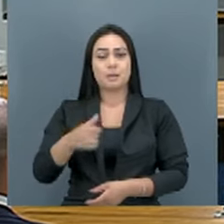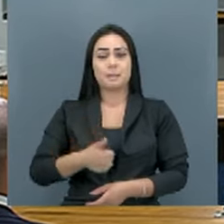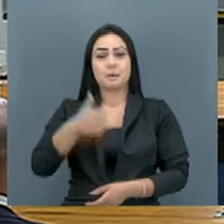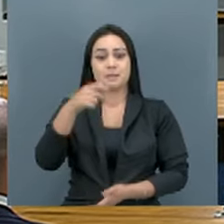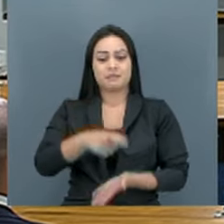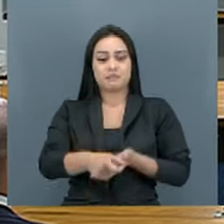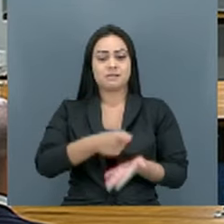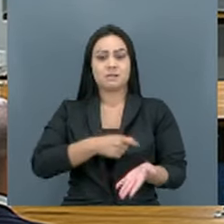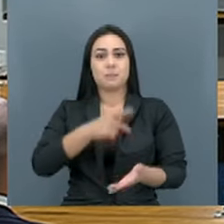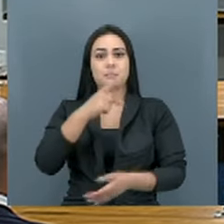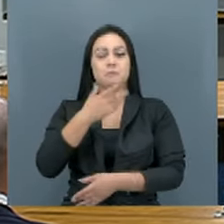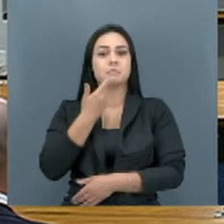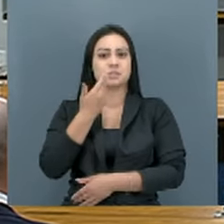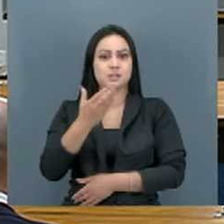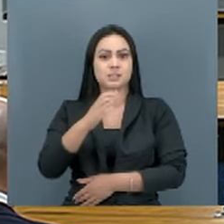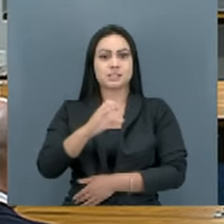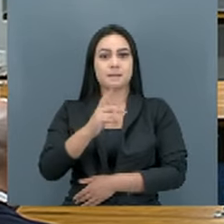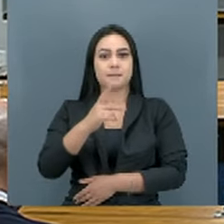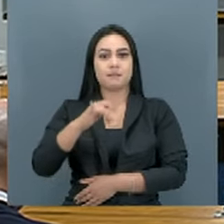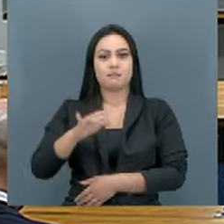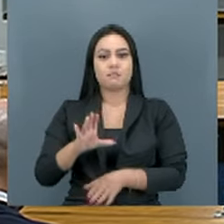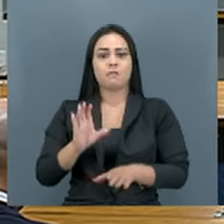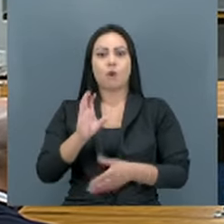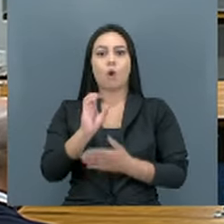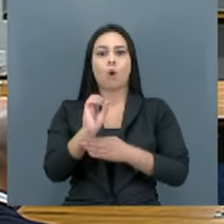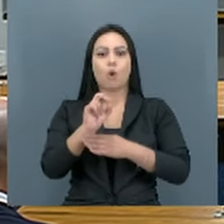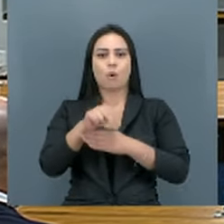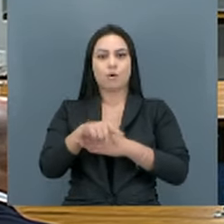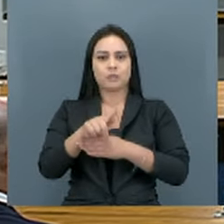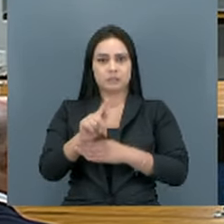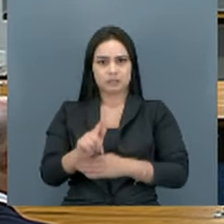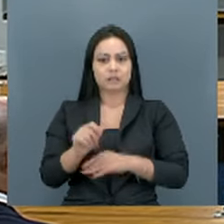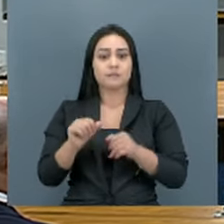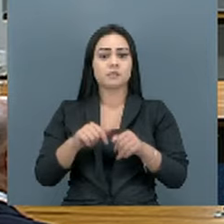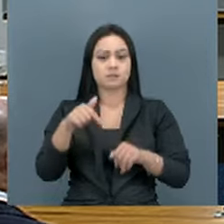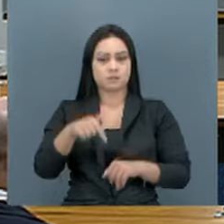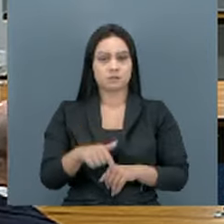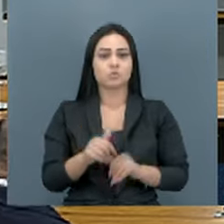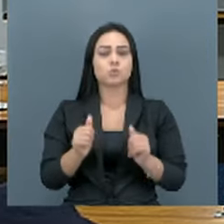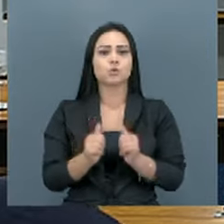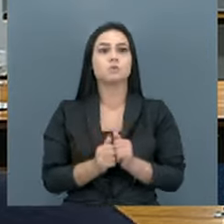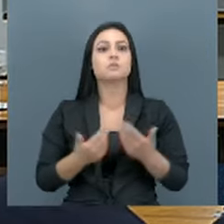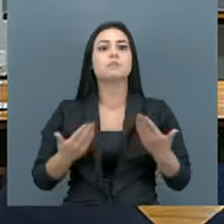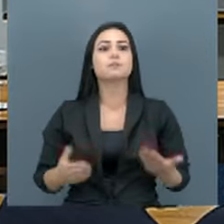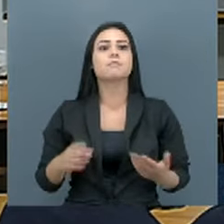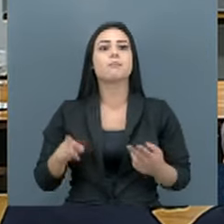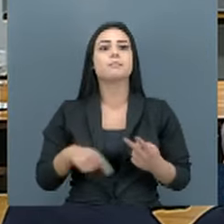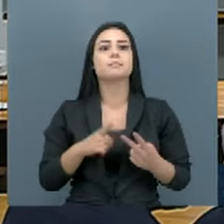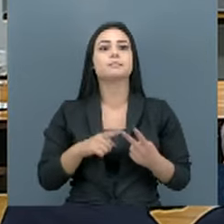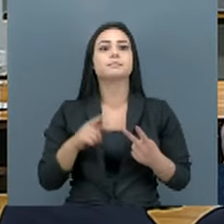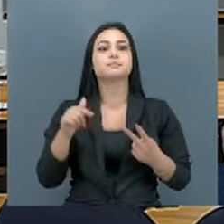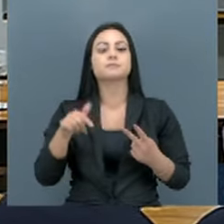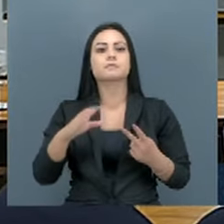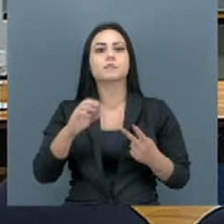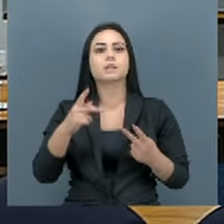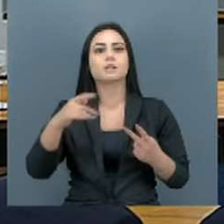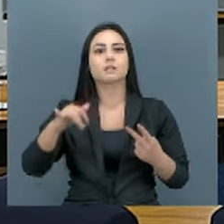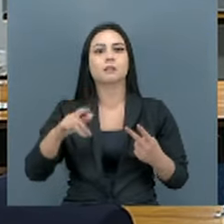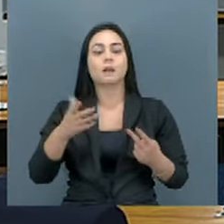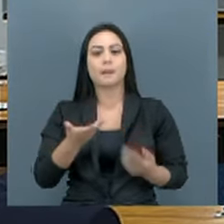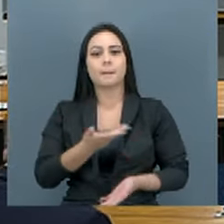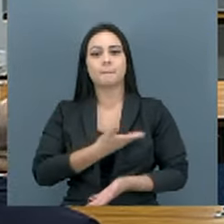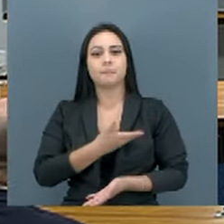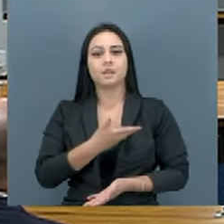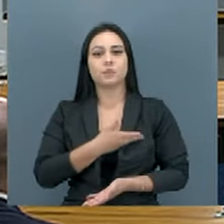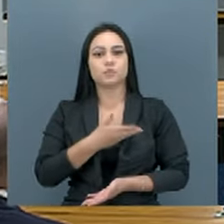pedido de CPI das ONGs, né? Continua firme conosco aqui. Senador Chico Rodrigues, que é componente da CPI, nosso amigo e companheiro